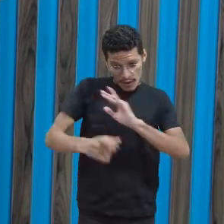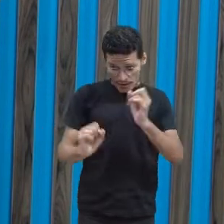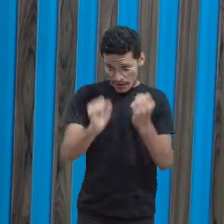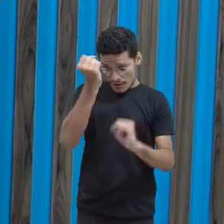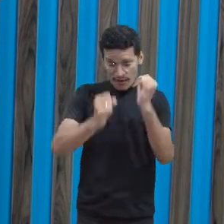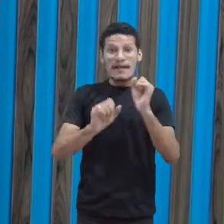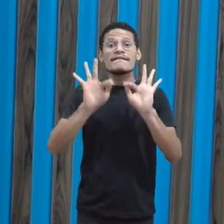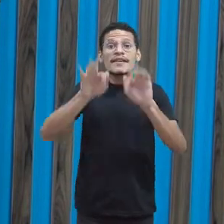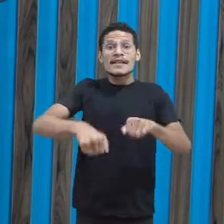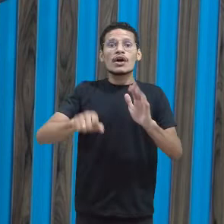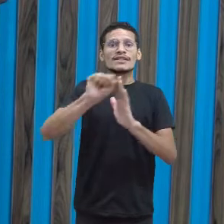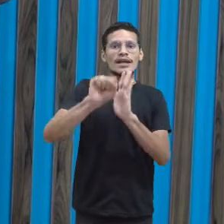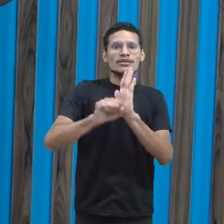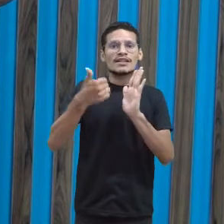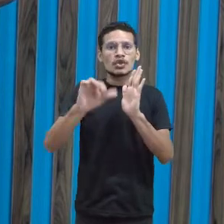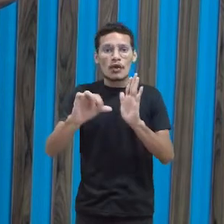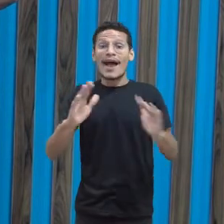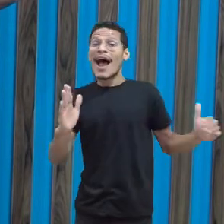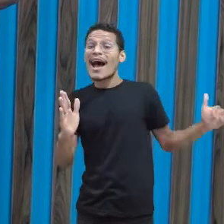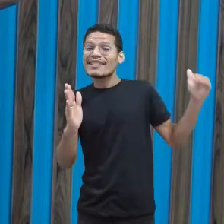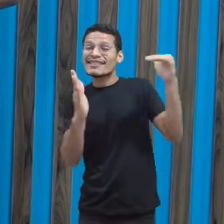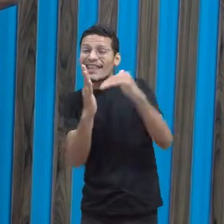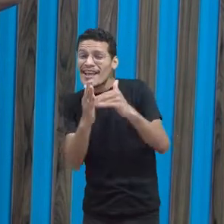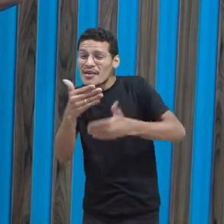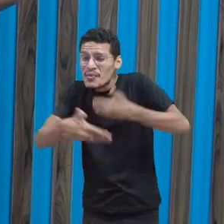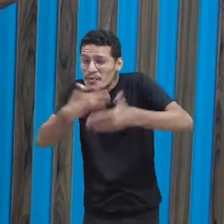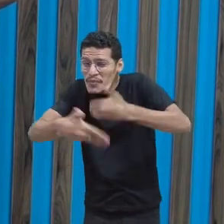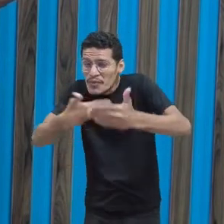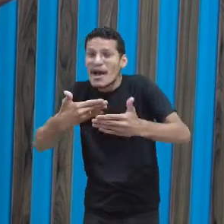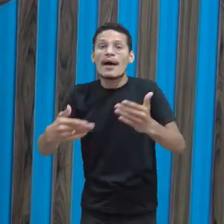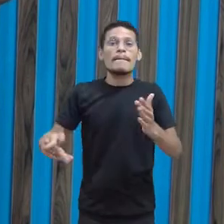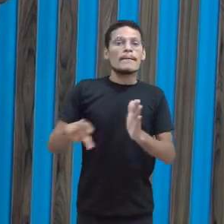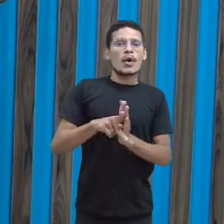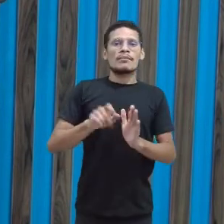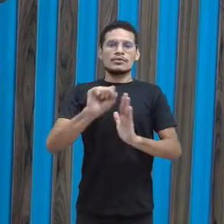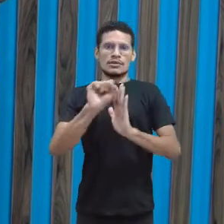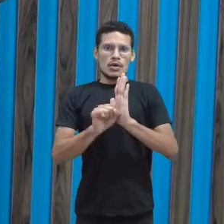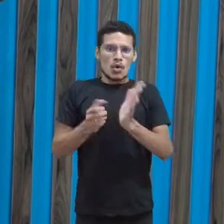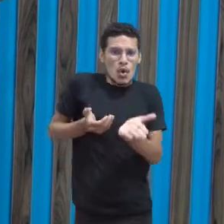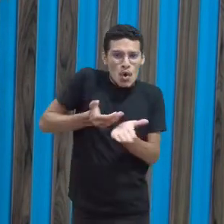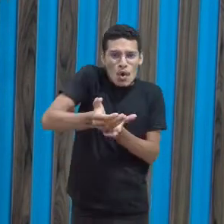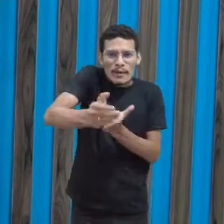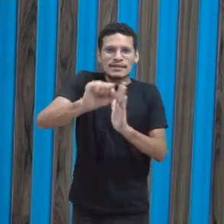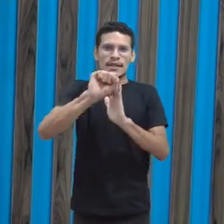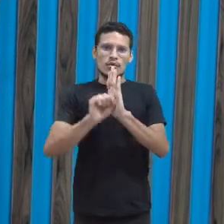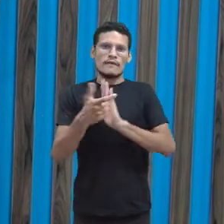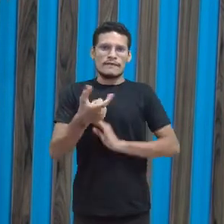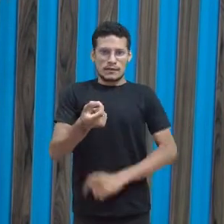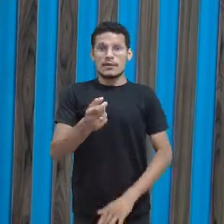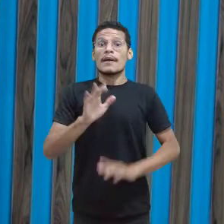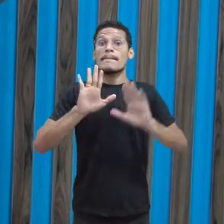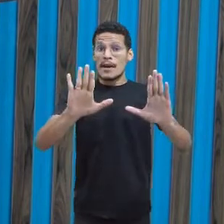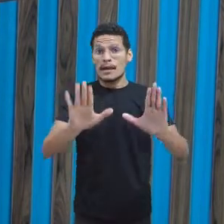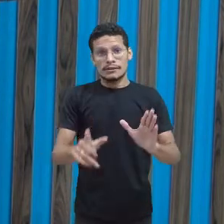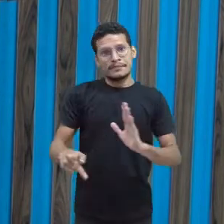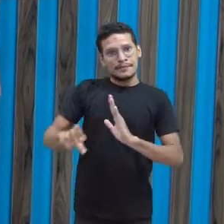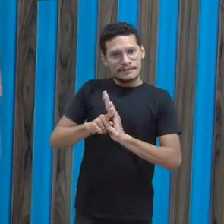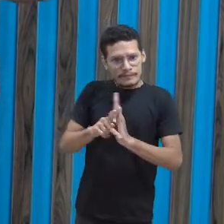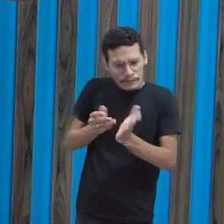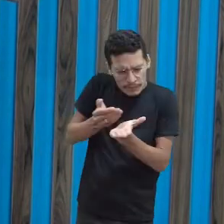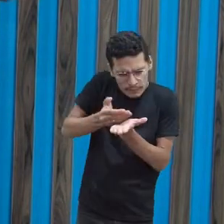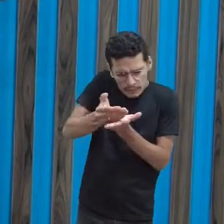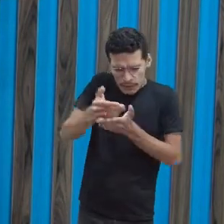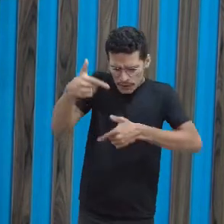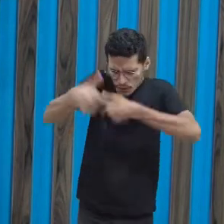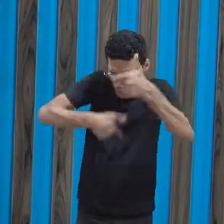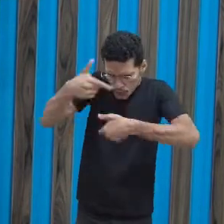final do século XIX e vai, né, se acelerando no início do século XX, tá certo? Mas que no início desse